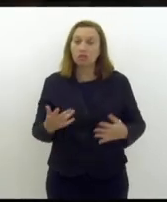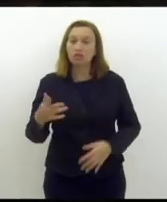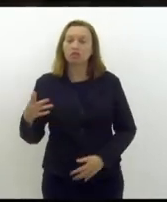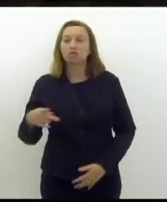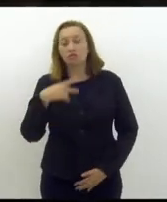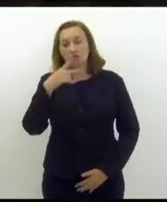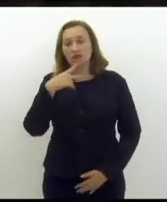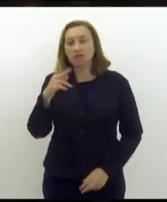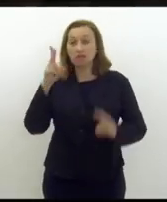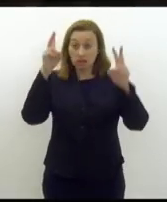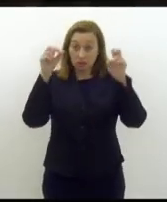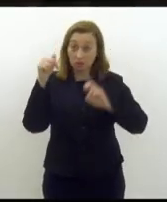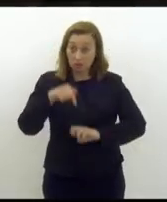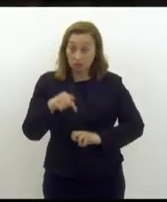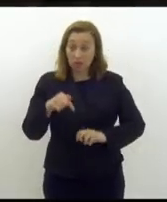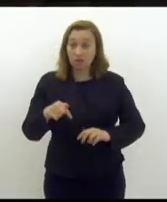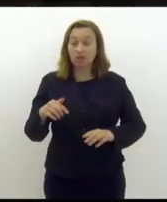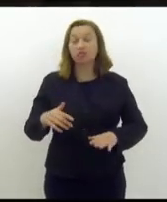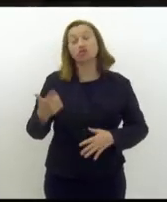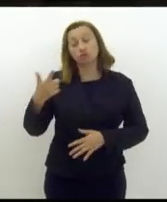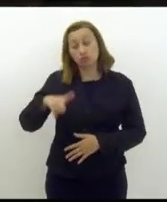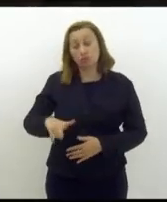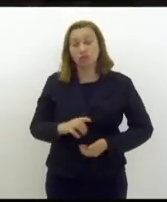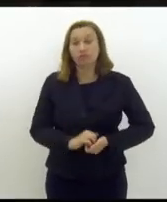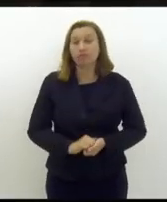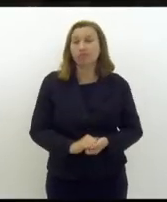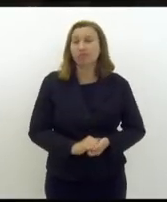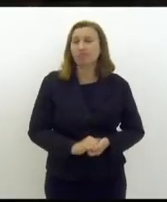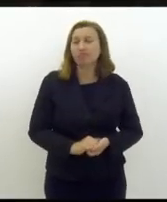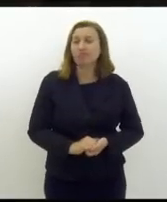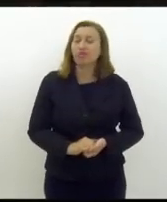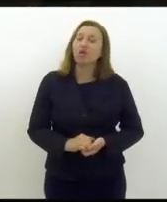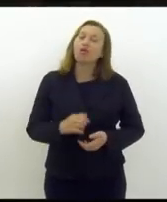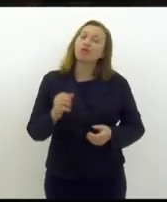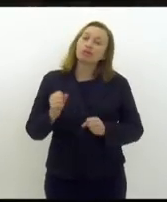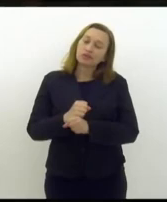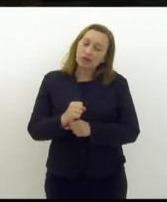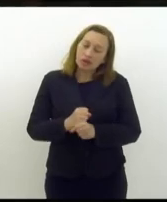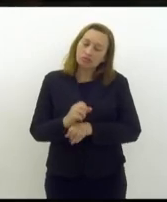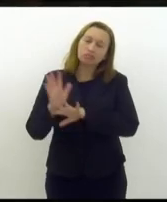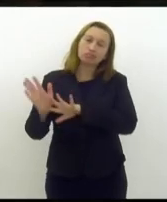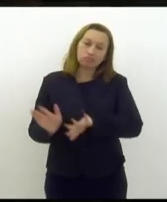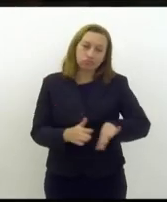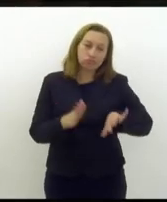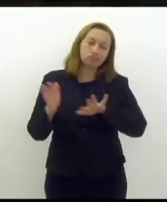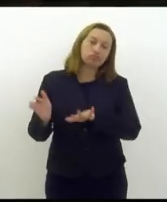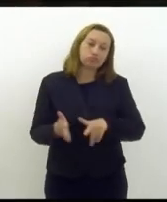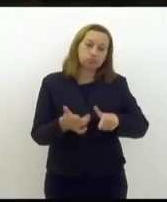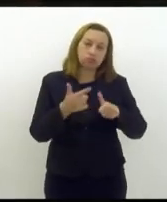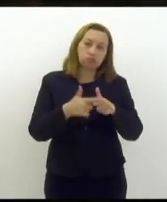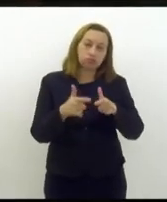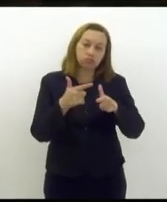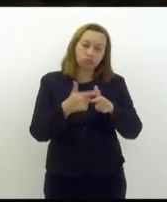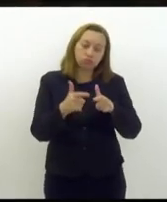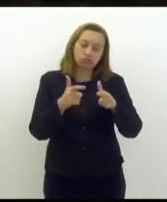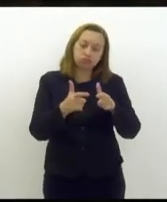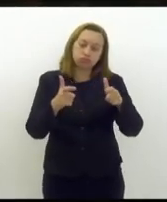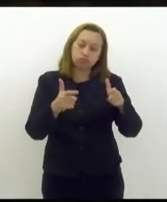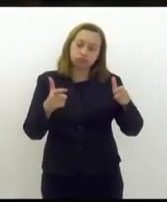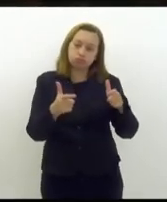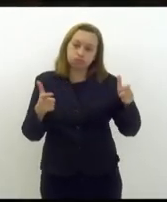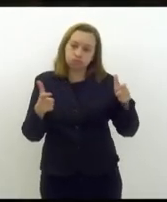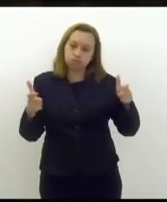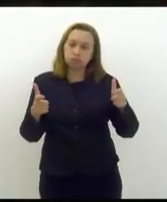trazendo essa questão aqui à tona de novo porque os anos vão passando e o problema continua